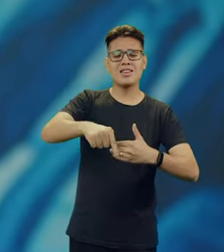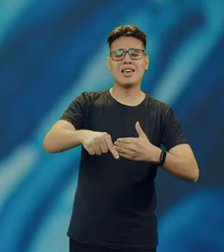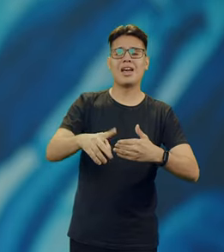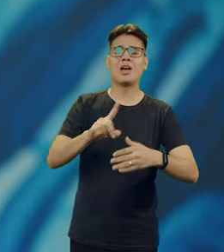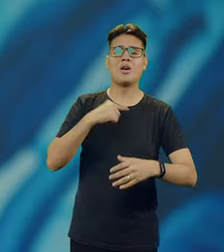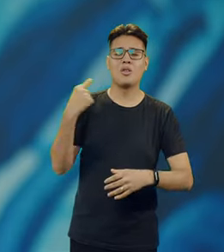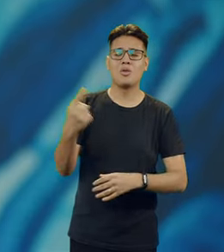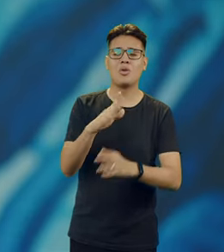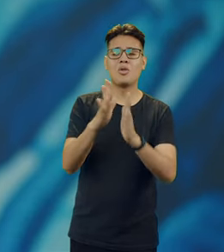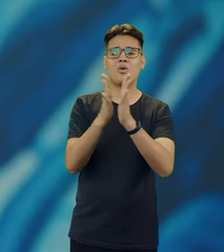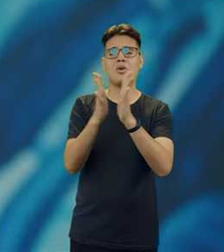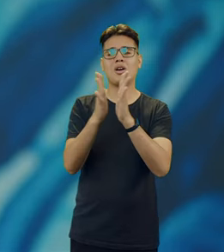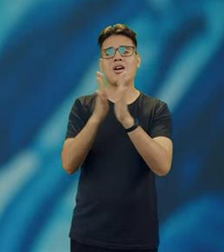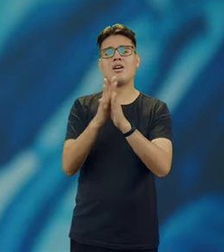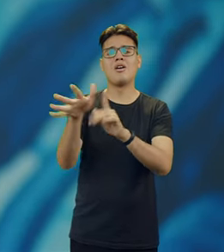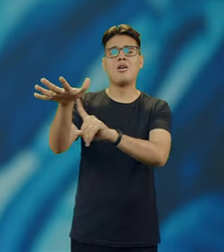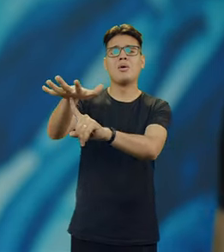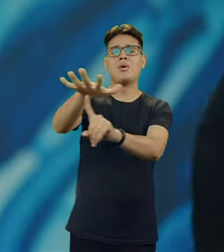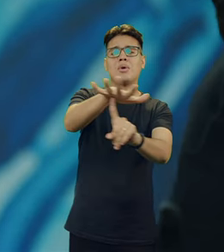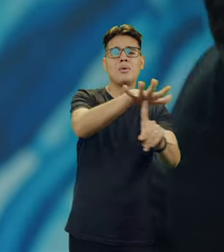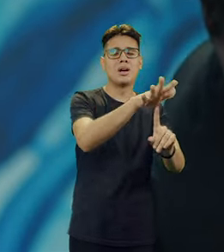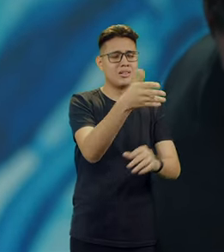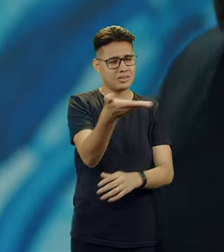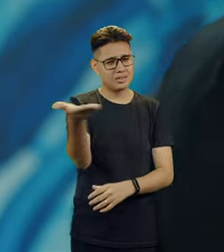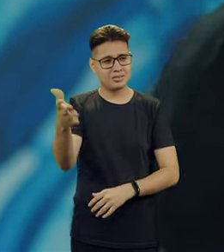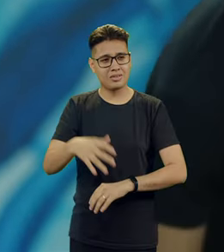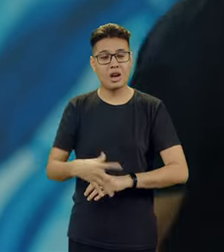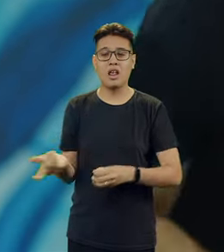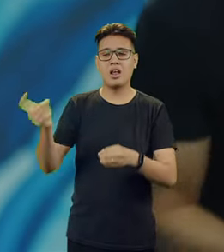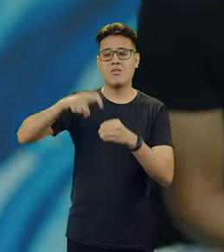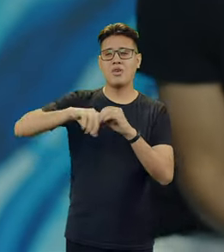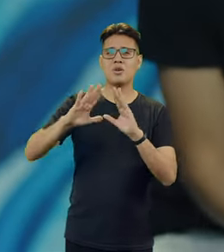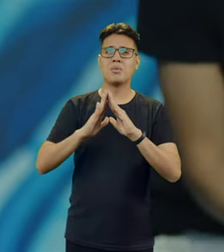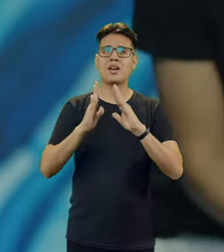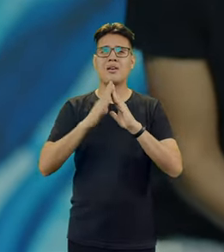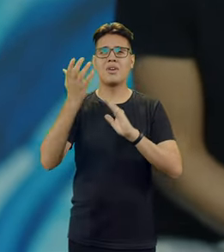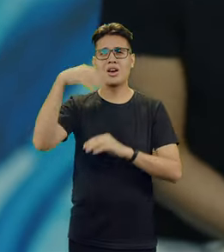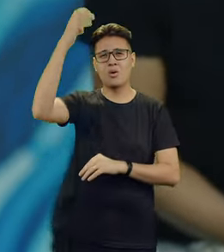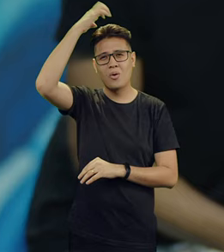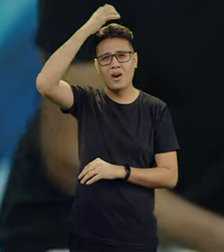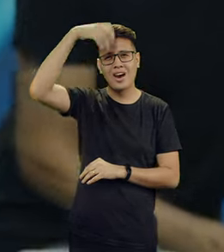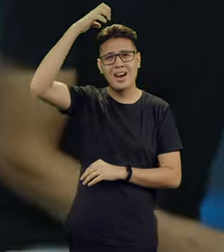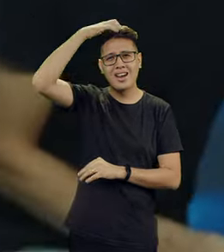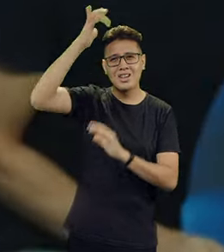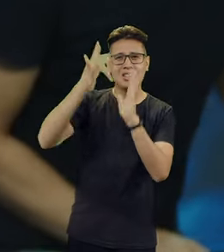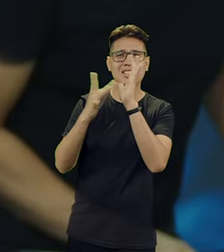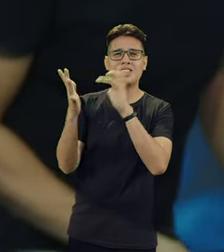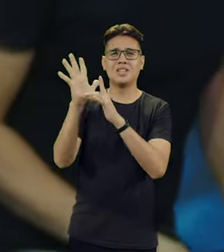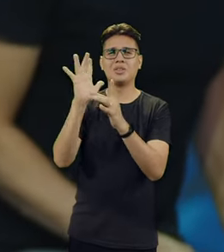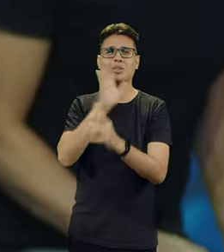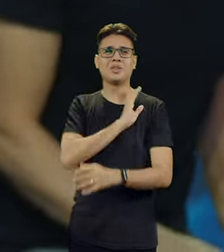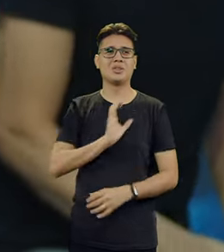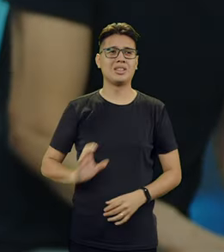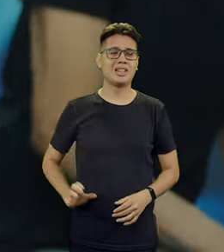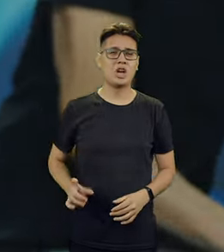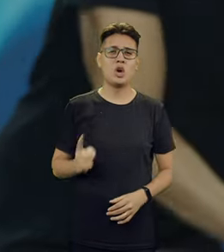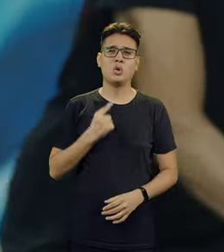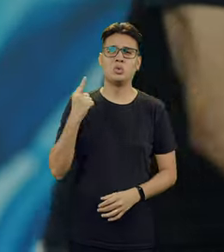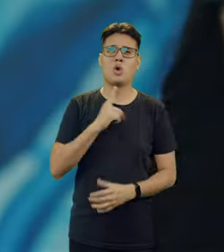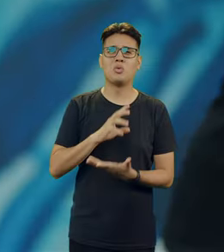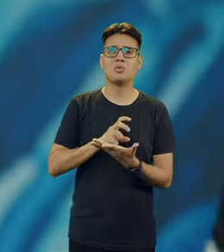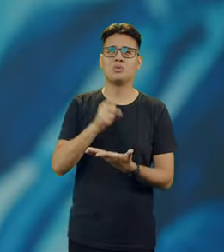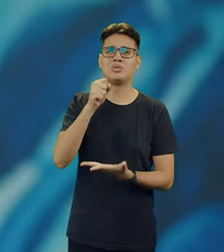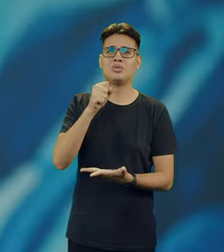vocês, para que vocês voltem para a sua casa com o Rei dos Reis na sua vida, Jesus Cristo, o nosso